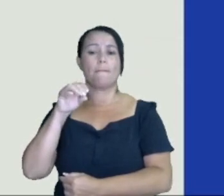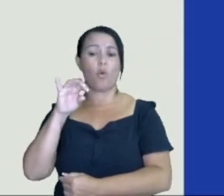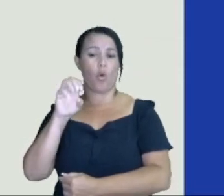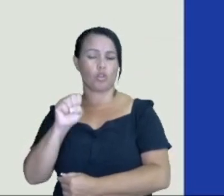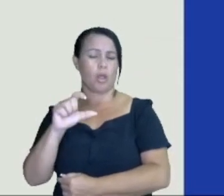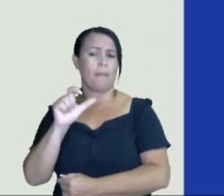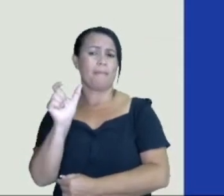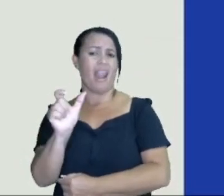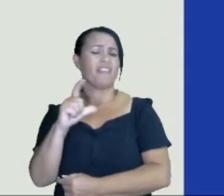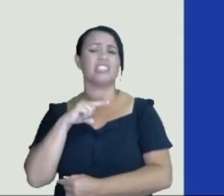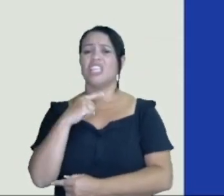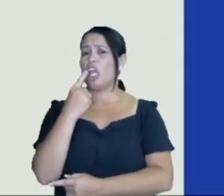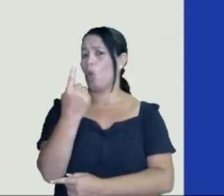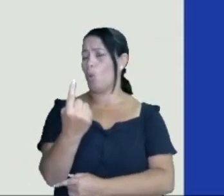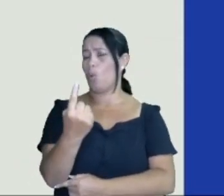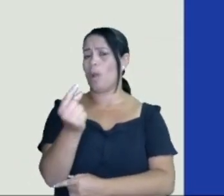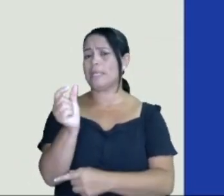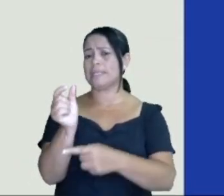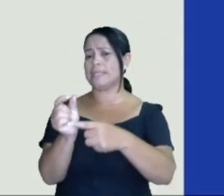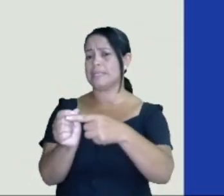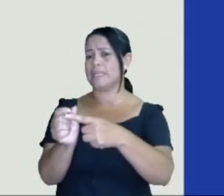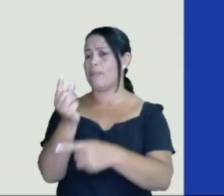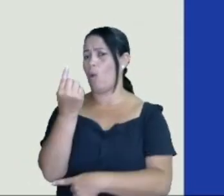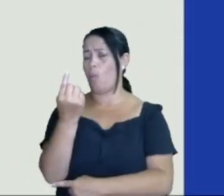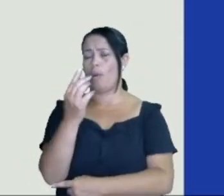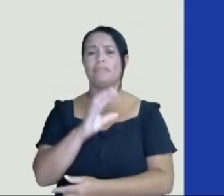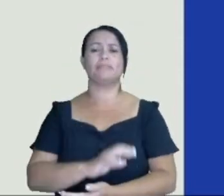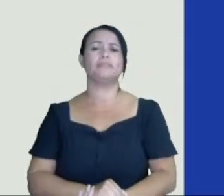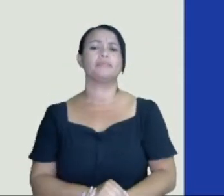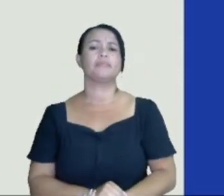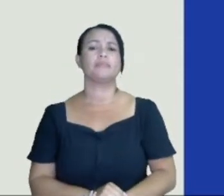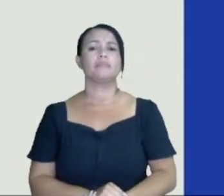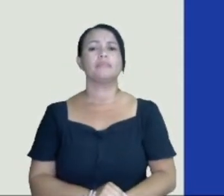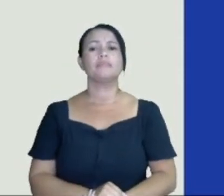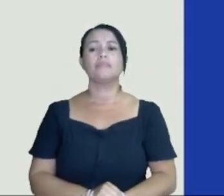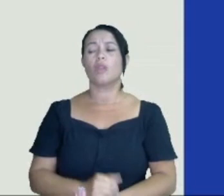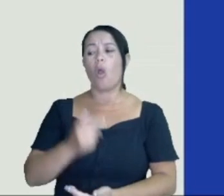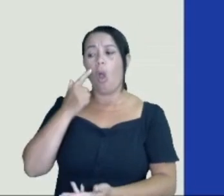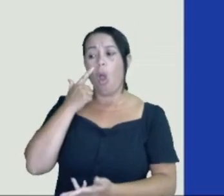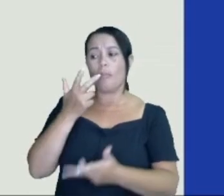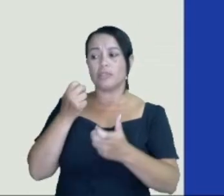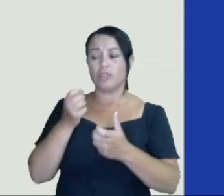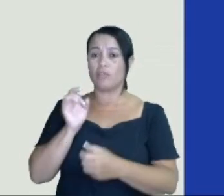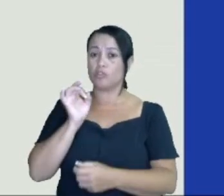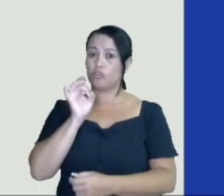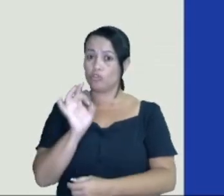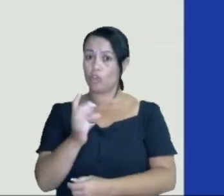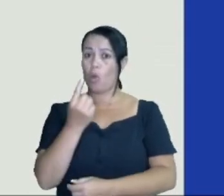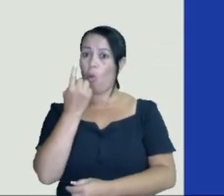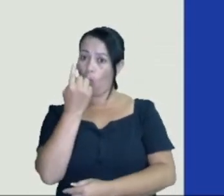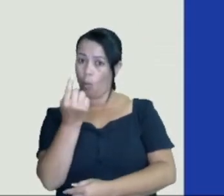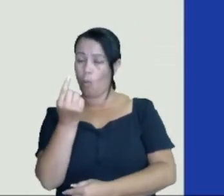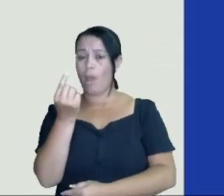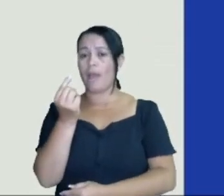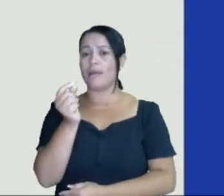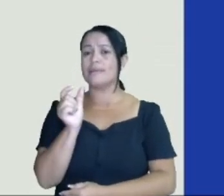possuem apenas uma sílaba. Correto? Gente, observa. Apenas uma